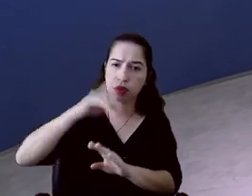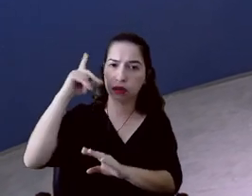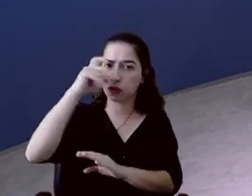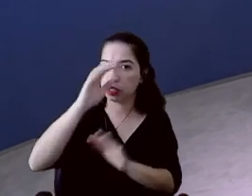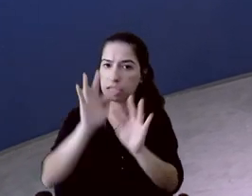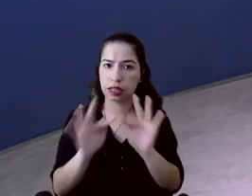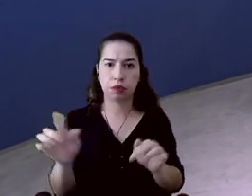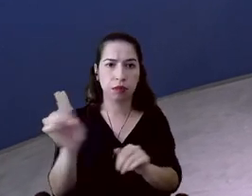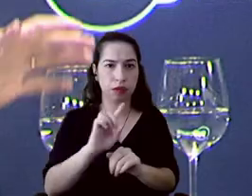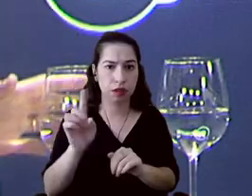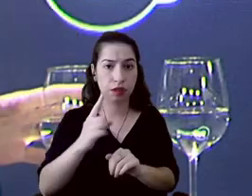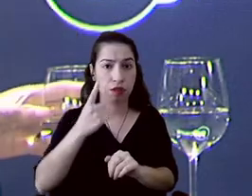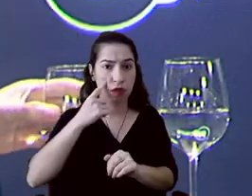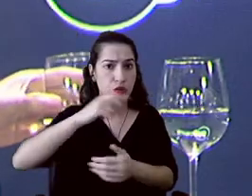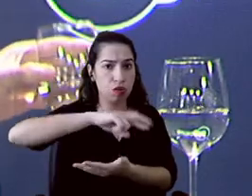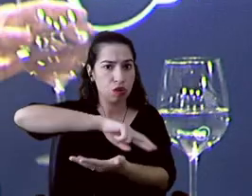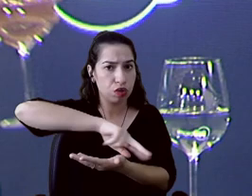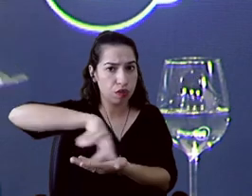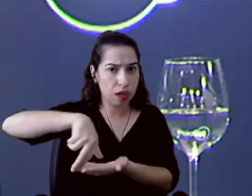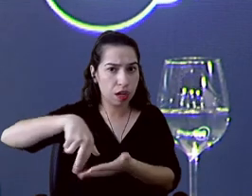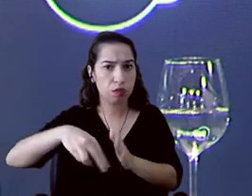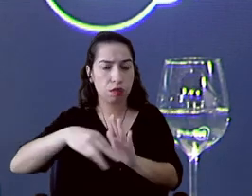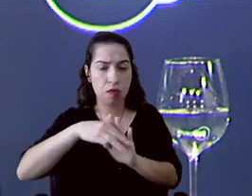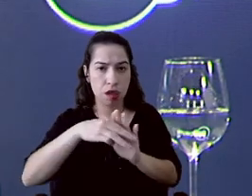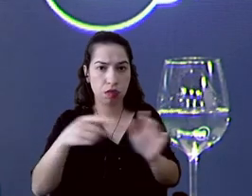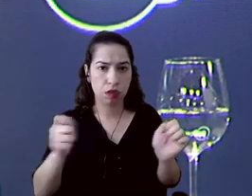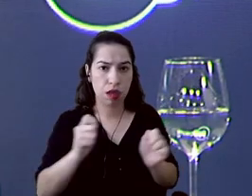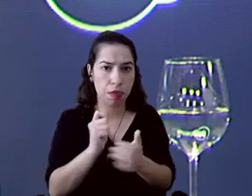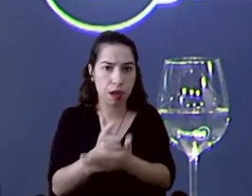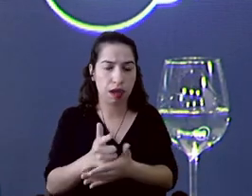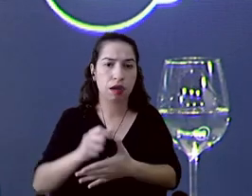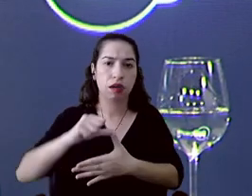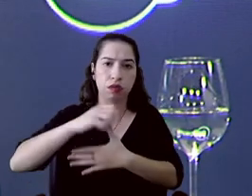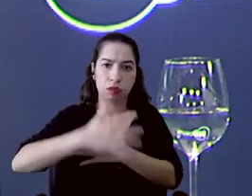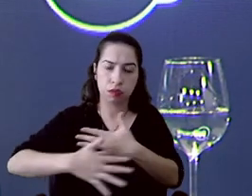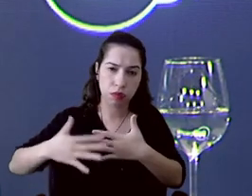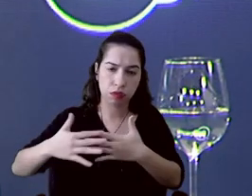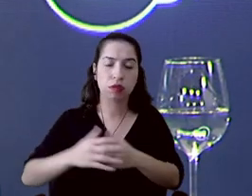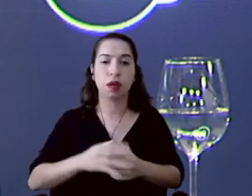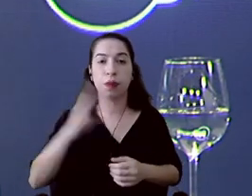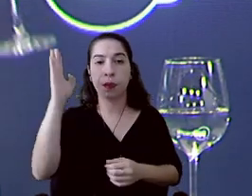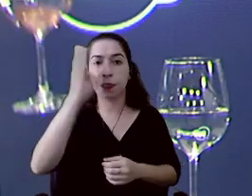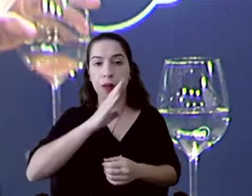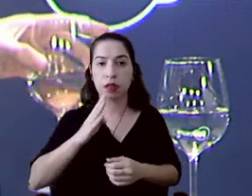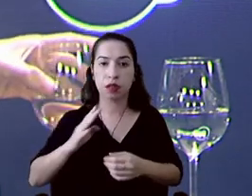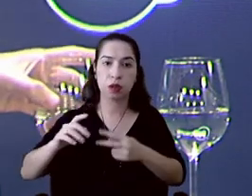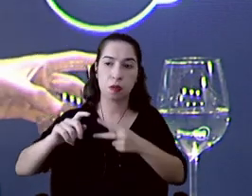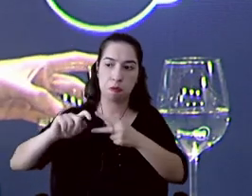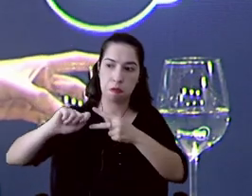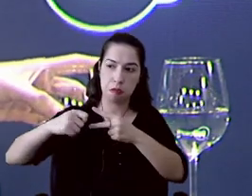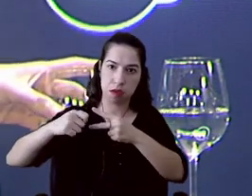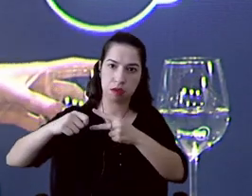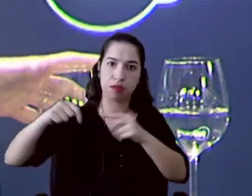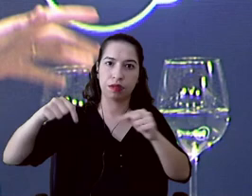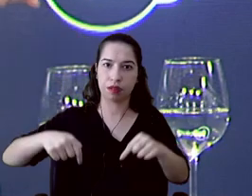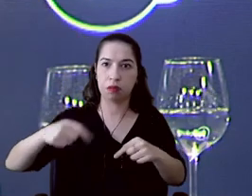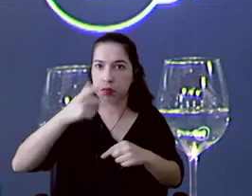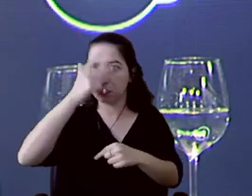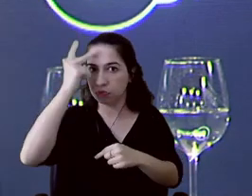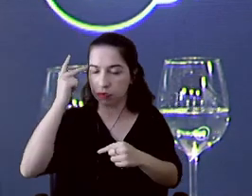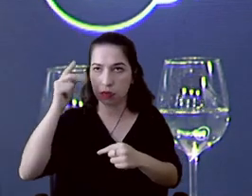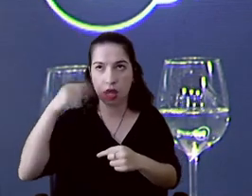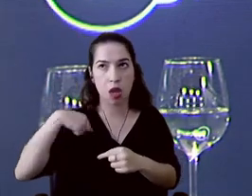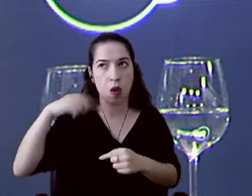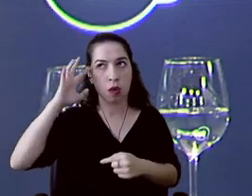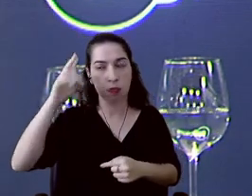métodos de pagamentos você tem na América América Latina né no Brasil teve pizza agora que imagina que tem tido uma demanda muito grande então